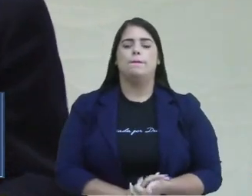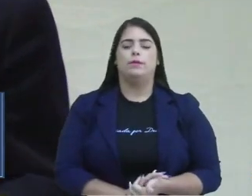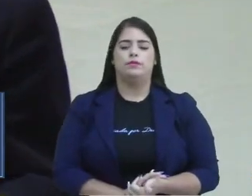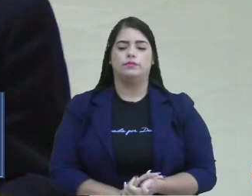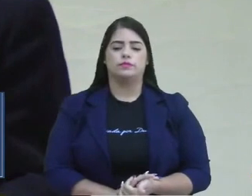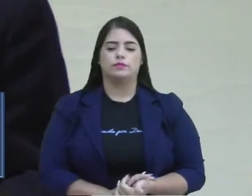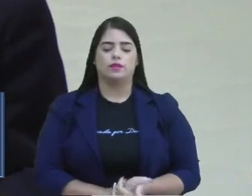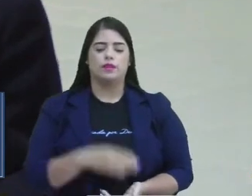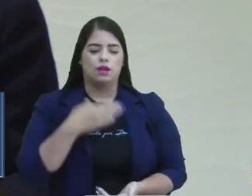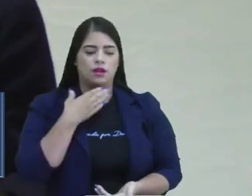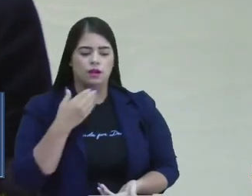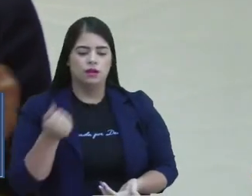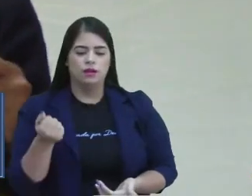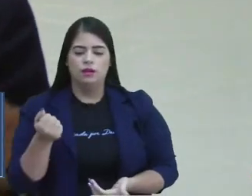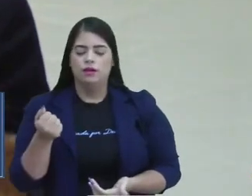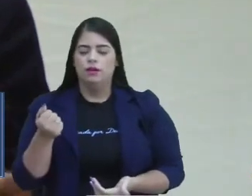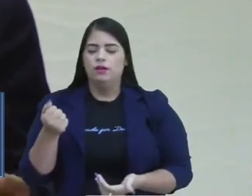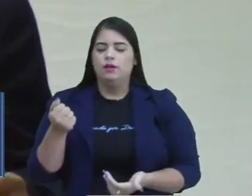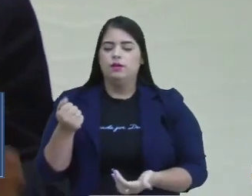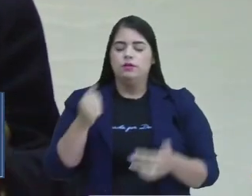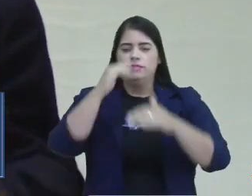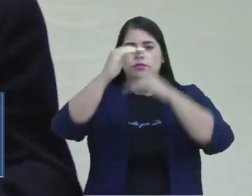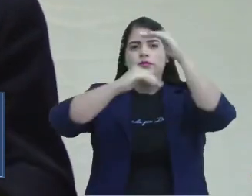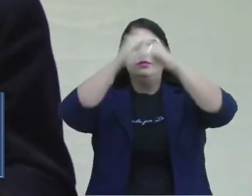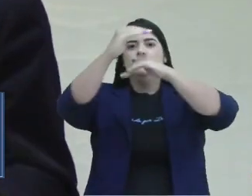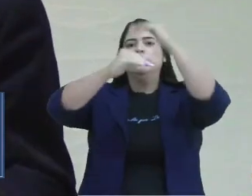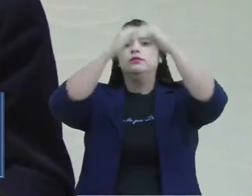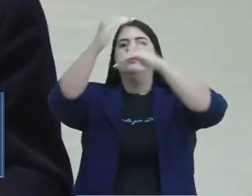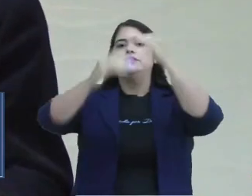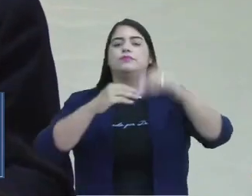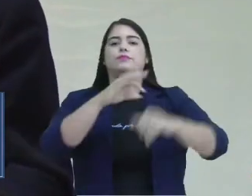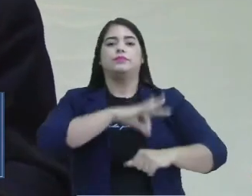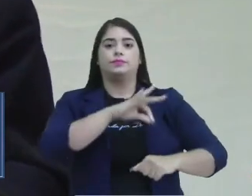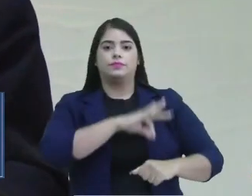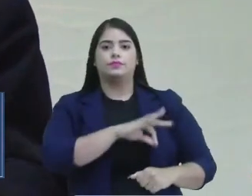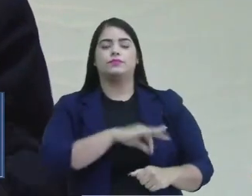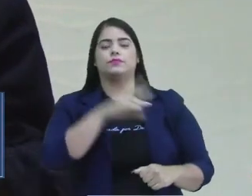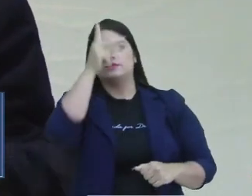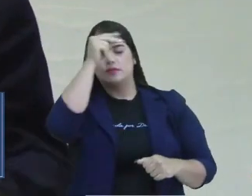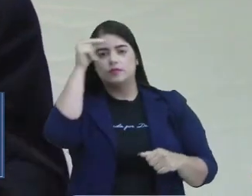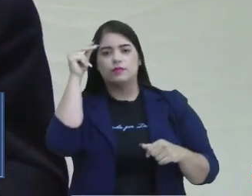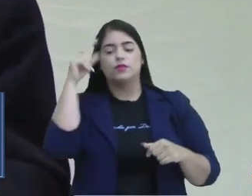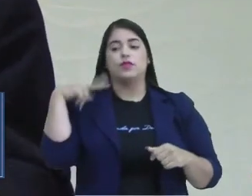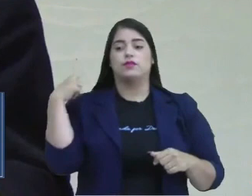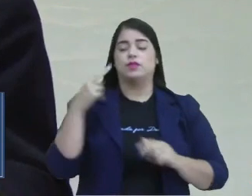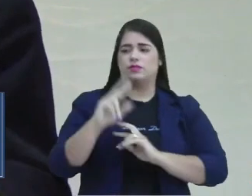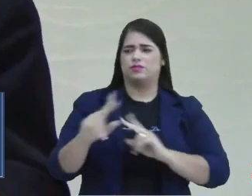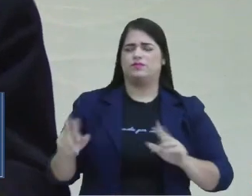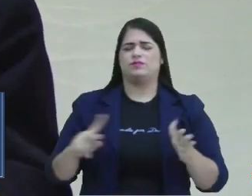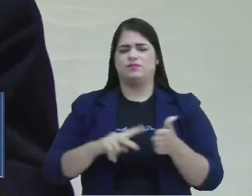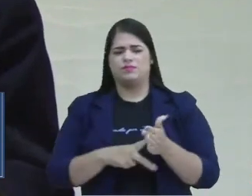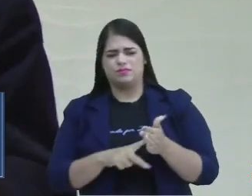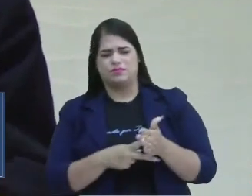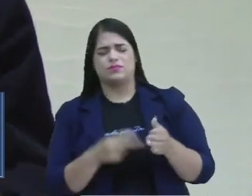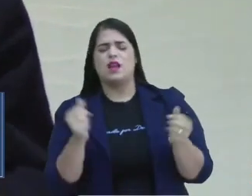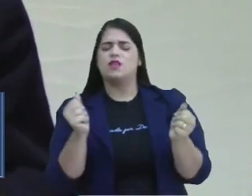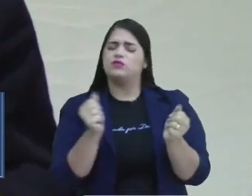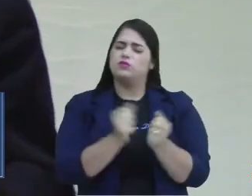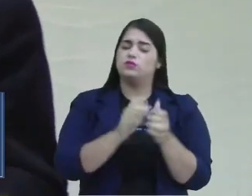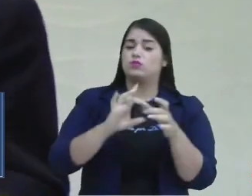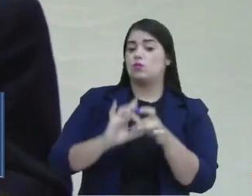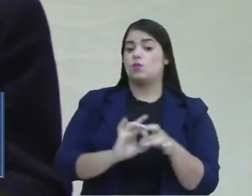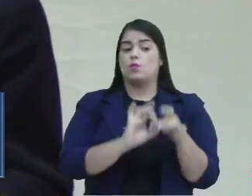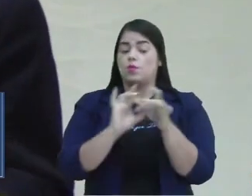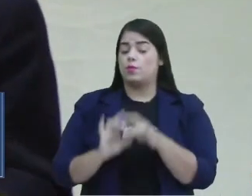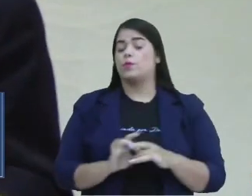de melhor para dar o aumento de salário a vocês, o prefeito, os vereadores, o sindicato, juntos, nós vamos fazer